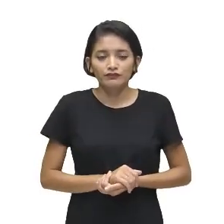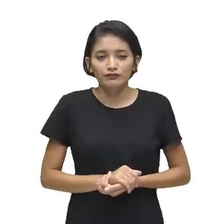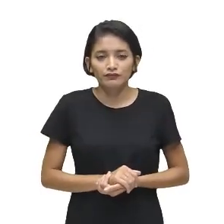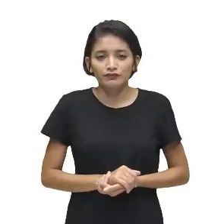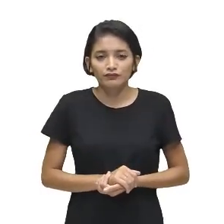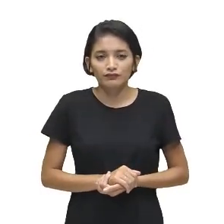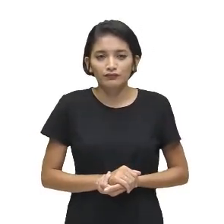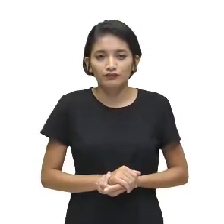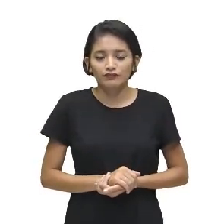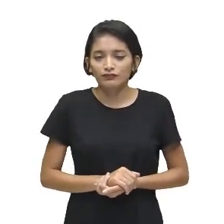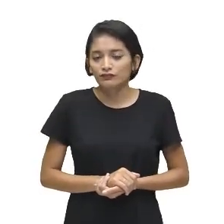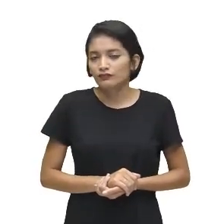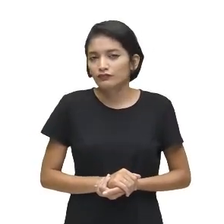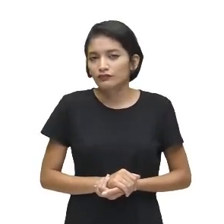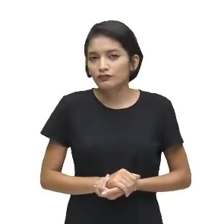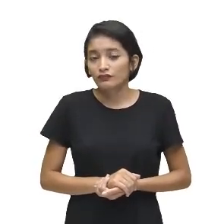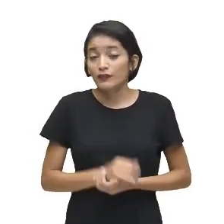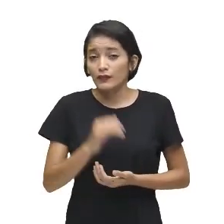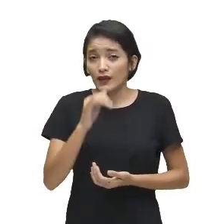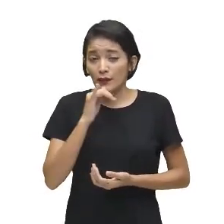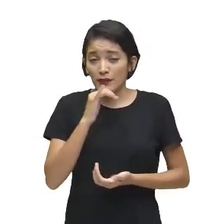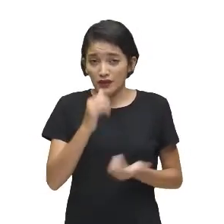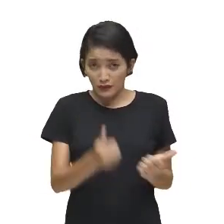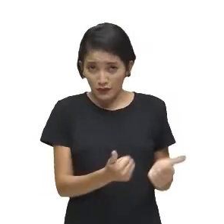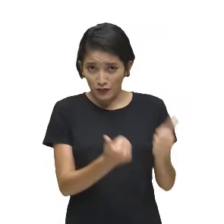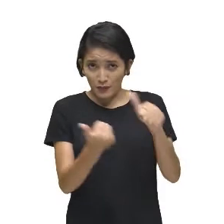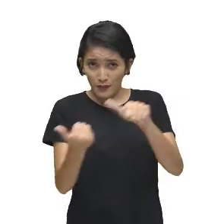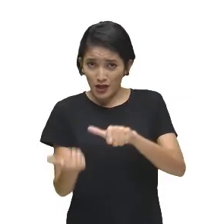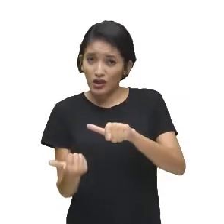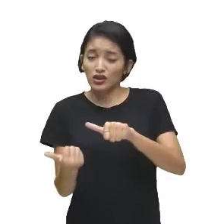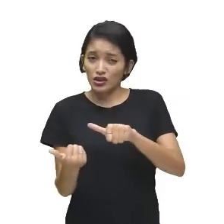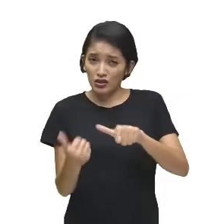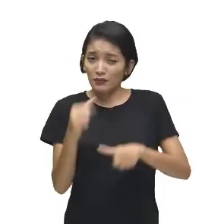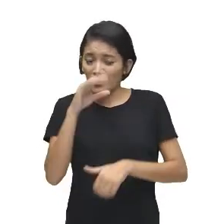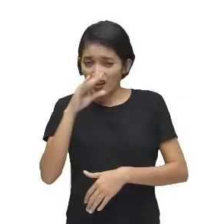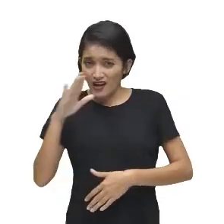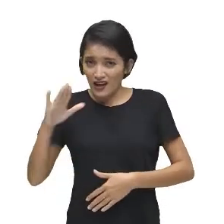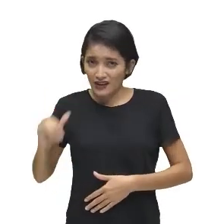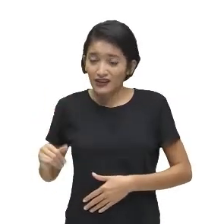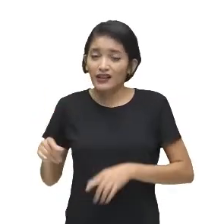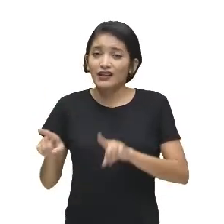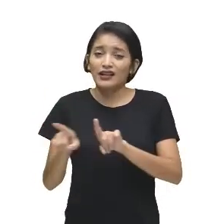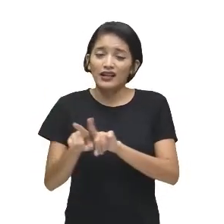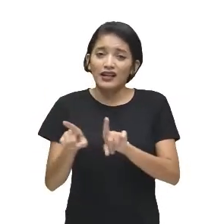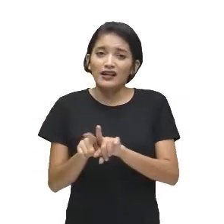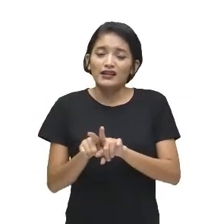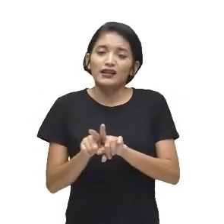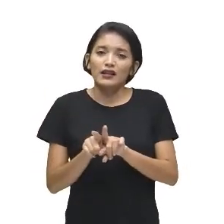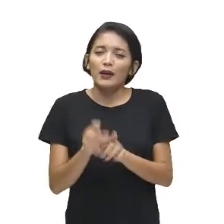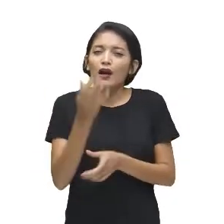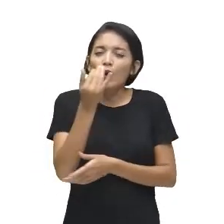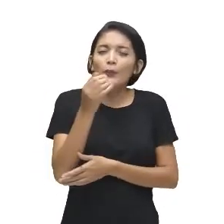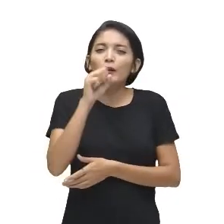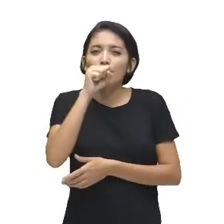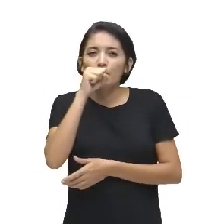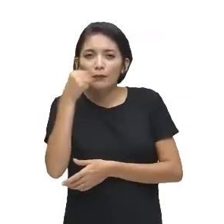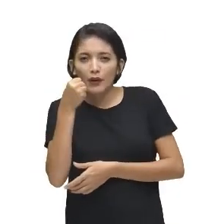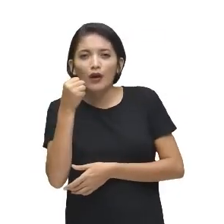Um batismo de uma criança, uma santa ceia numa comunidade